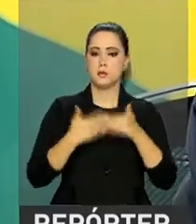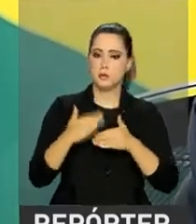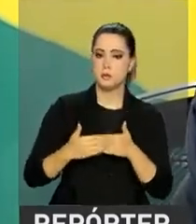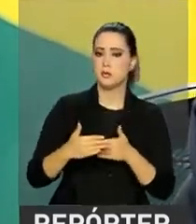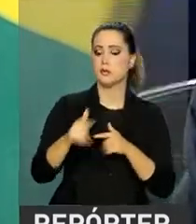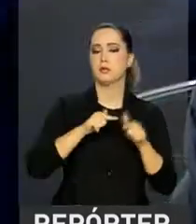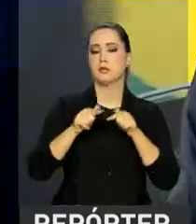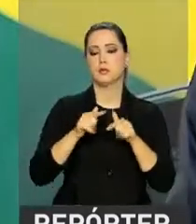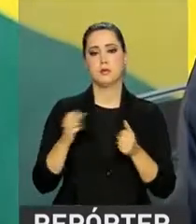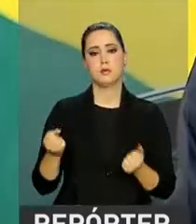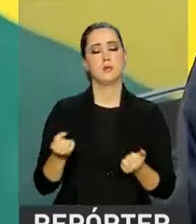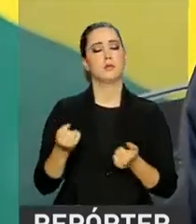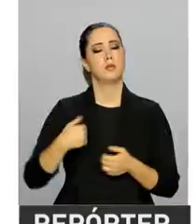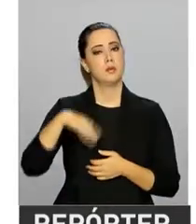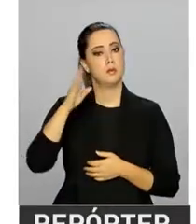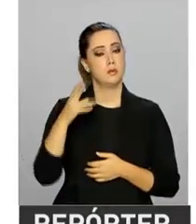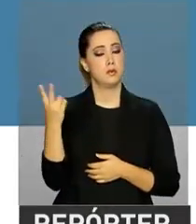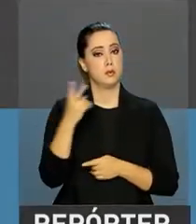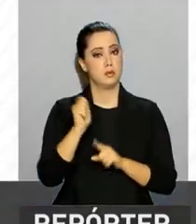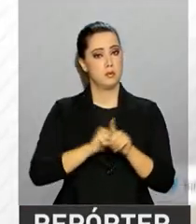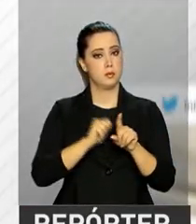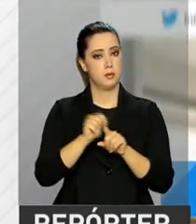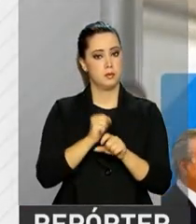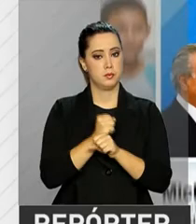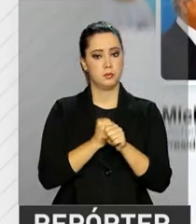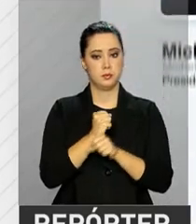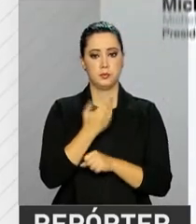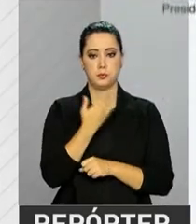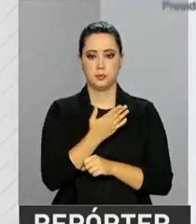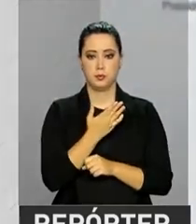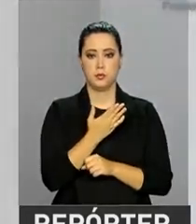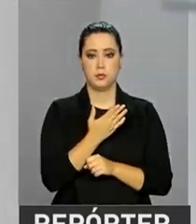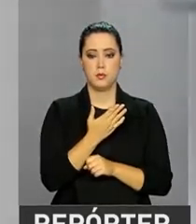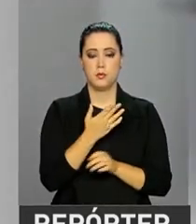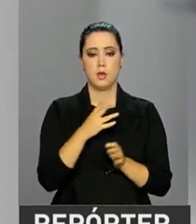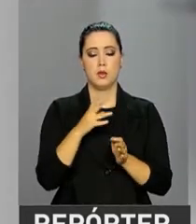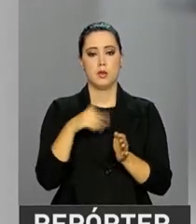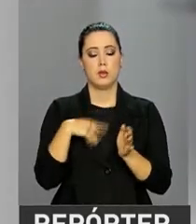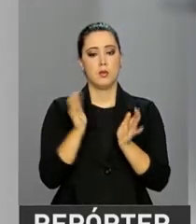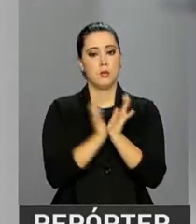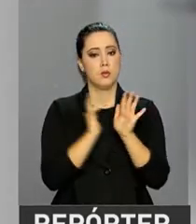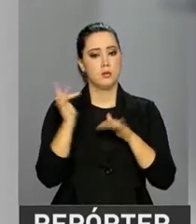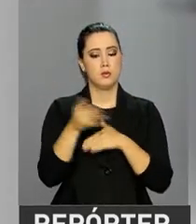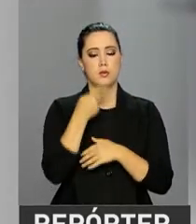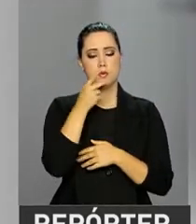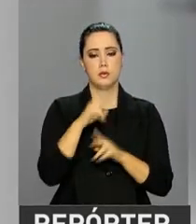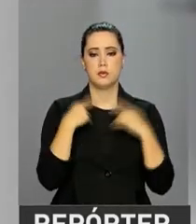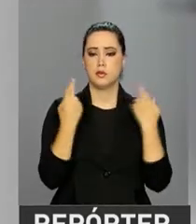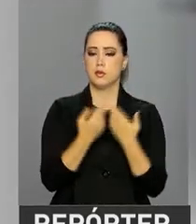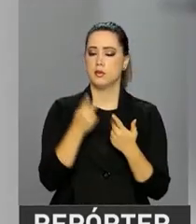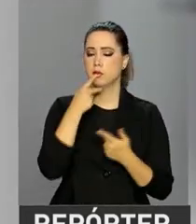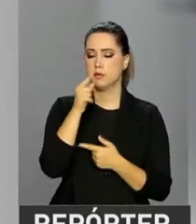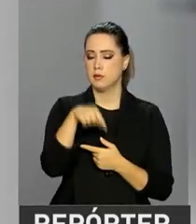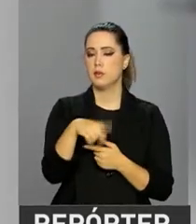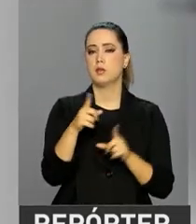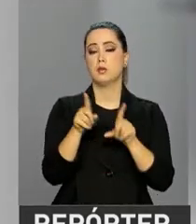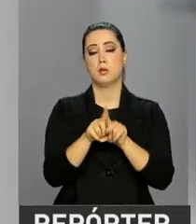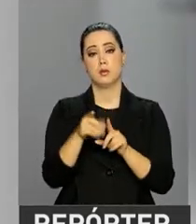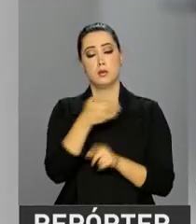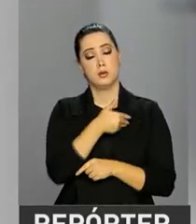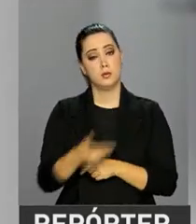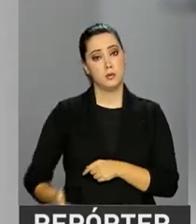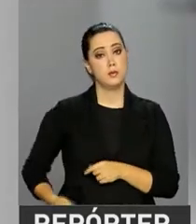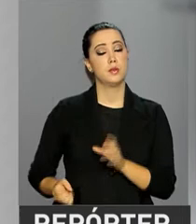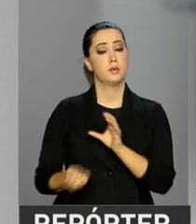nesses dois últimos meses do ano por uma rede social o presidente comentou a reunião com ministros e afirmou que o seu governo